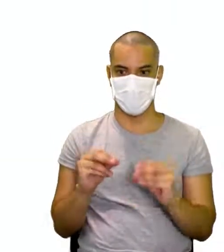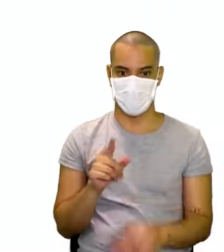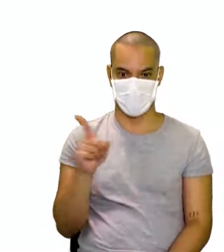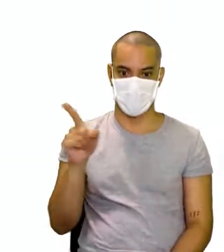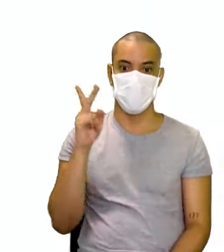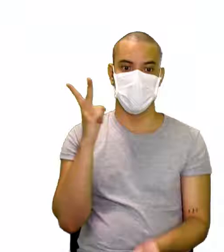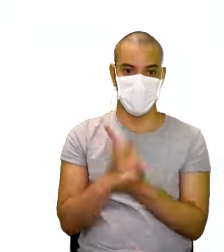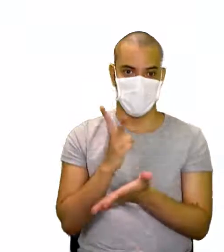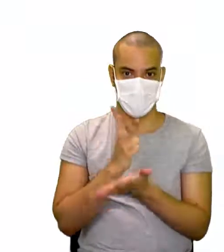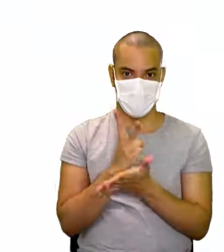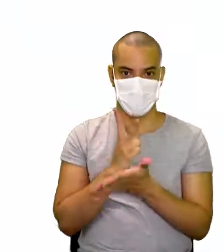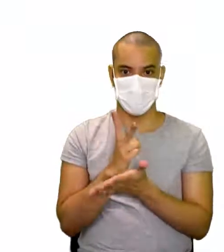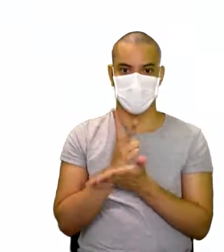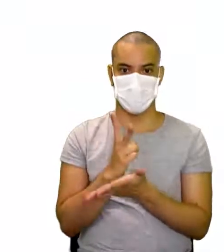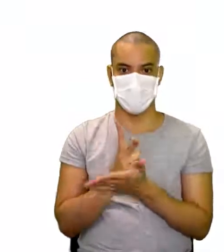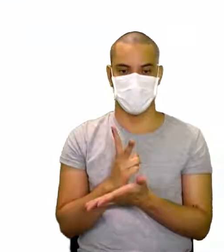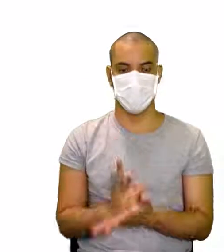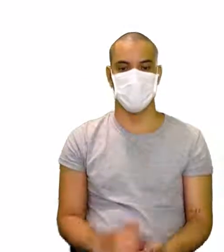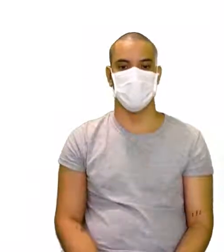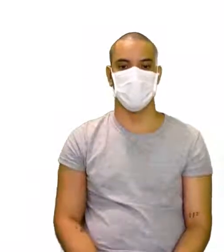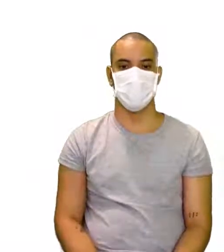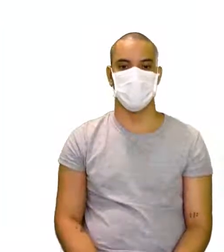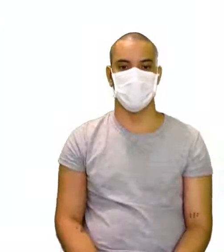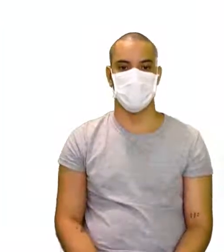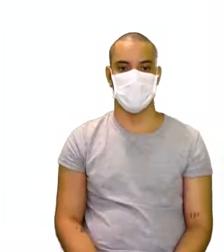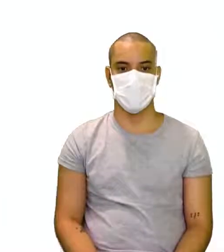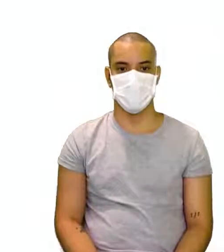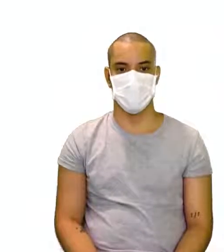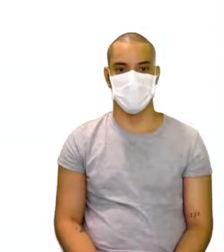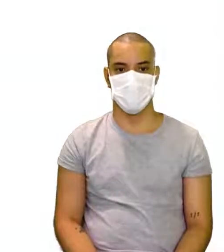usar o mesmo ímã. Tá aqui as linhas, ó.